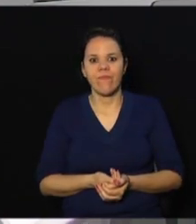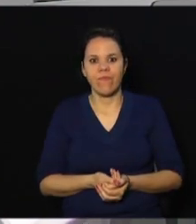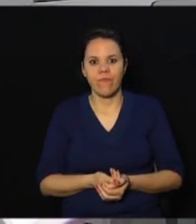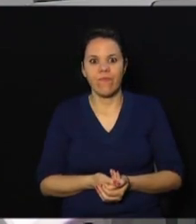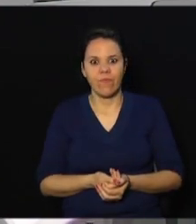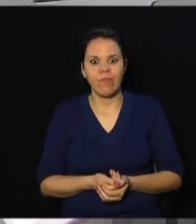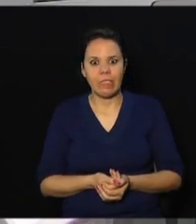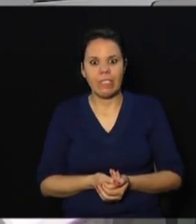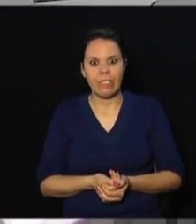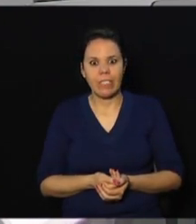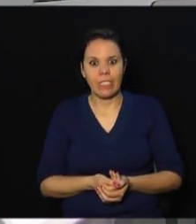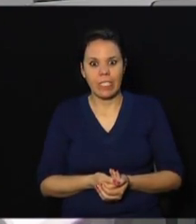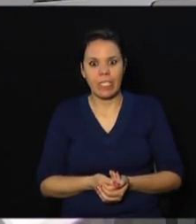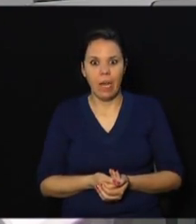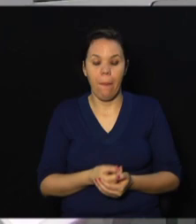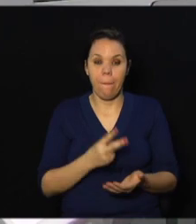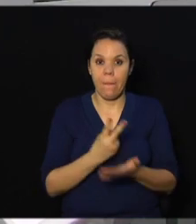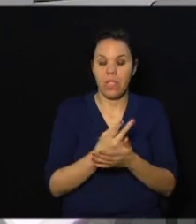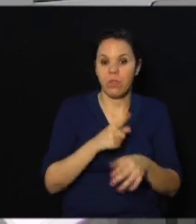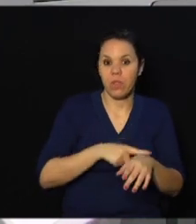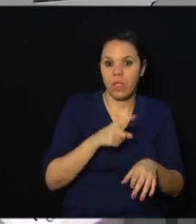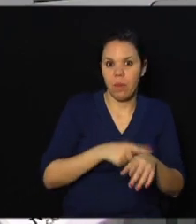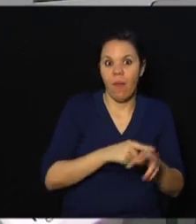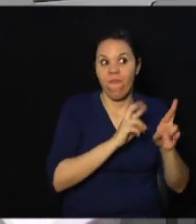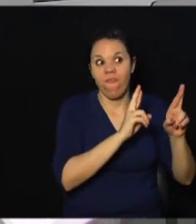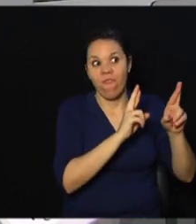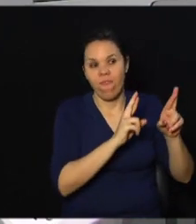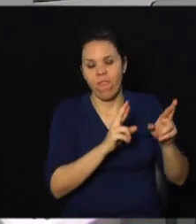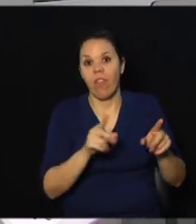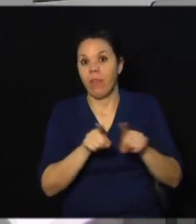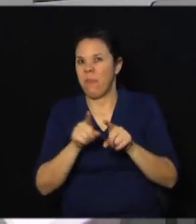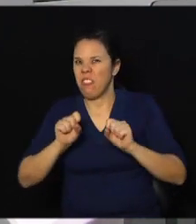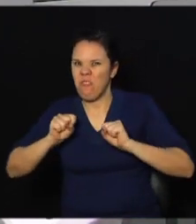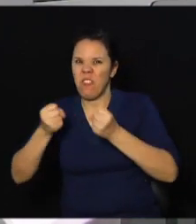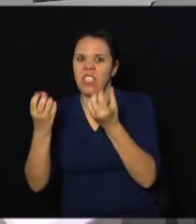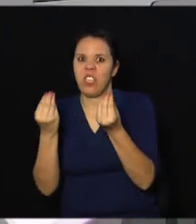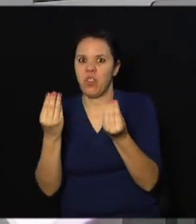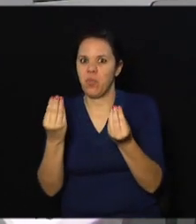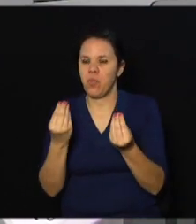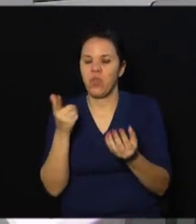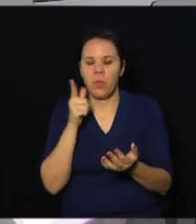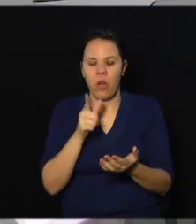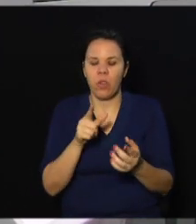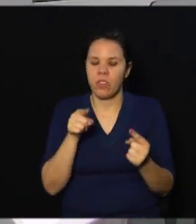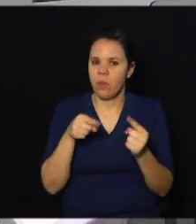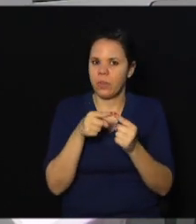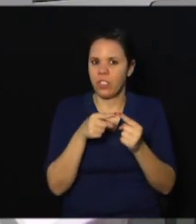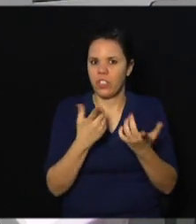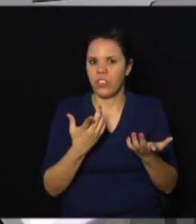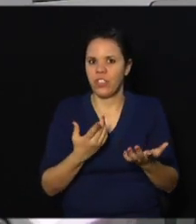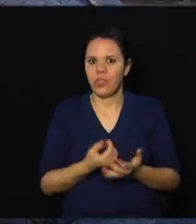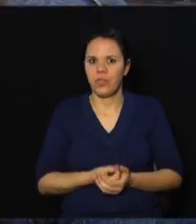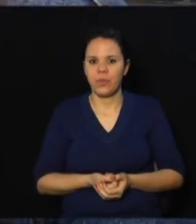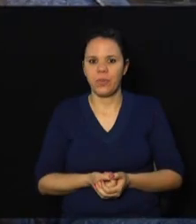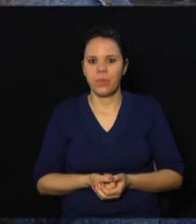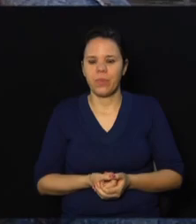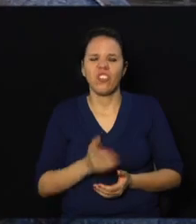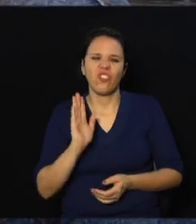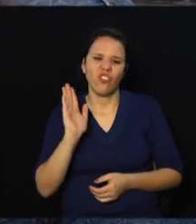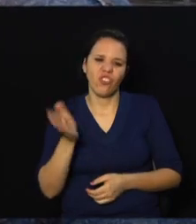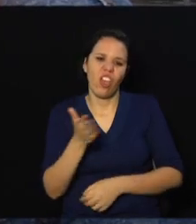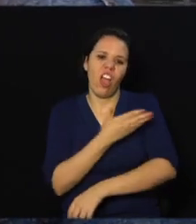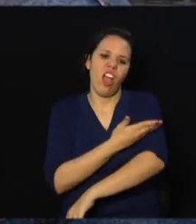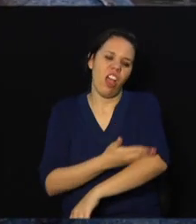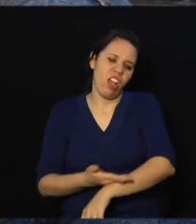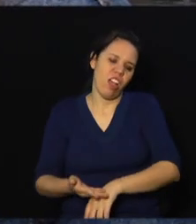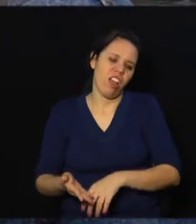E estou ao mesmo tempo que eu estou torcendo muito, eu estou ralando muito para conseguir chegar até lá, né? Para conseguir isso. Eu já me acostumei,